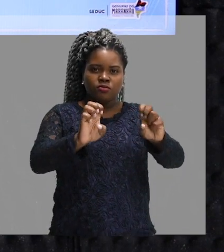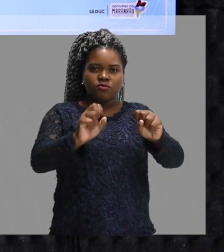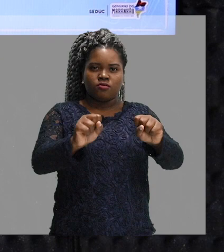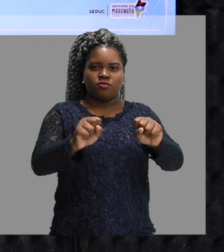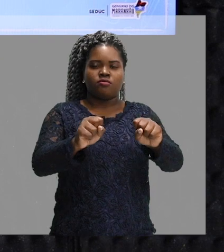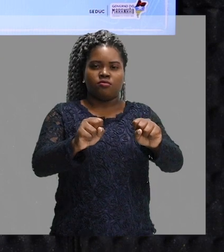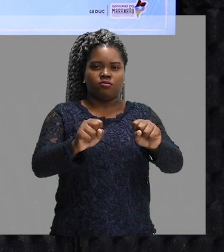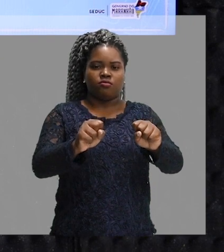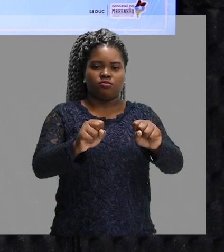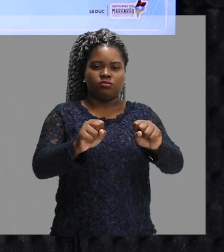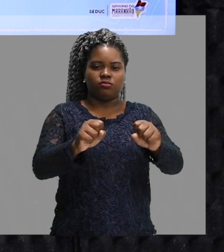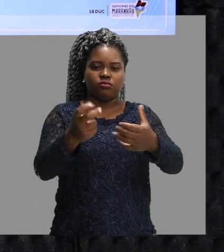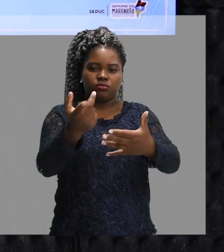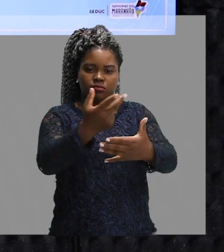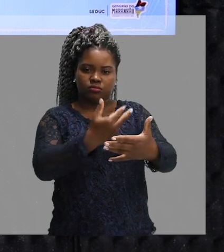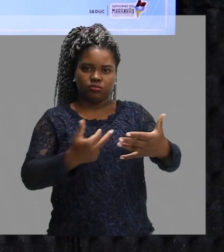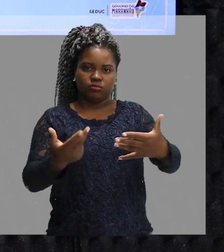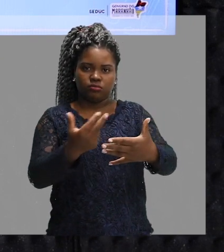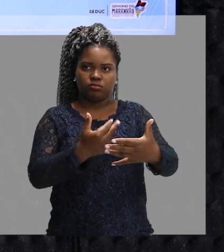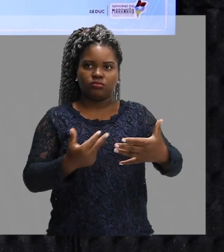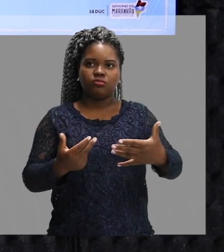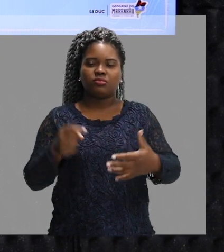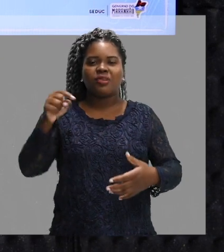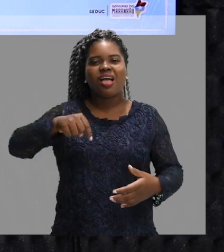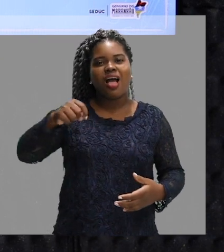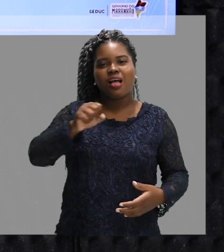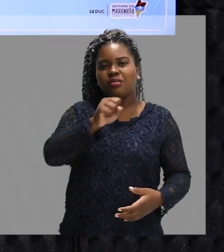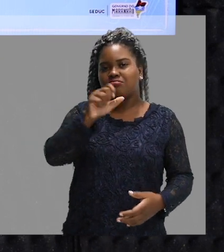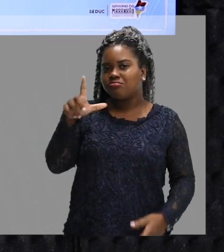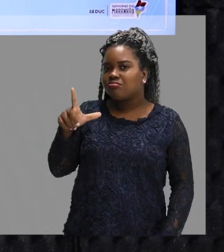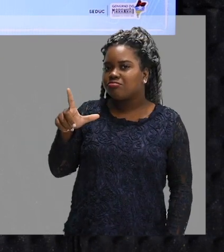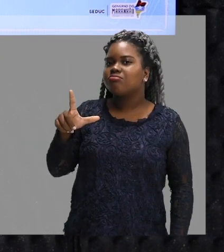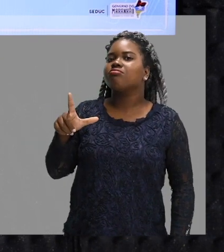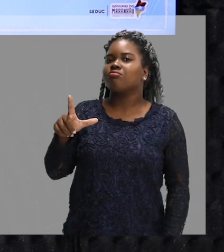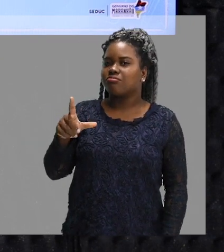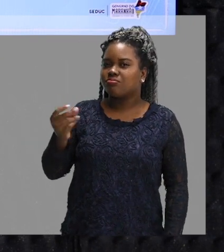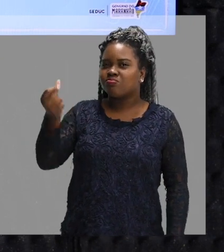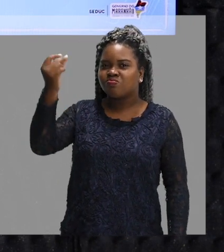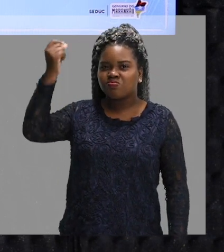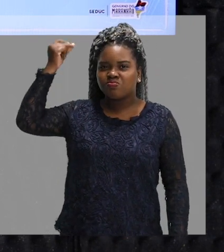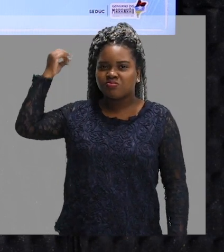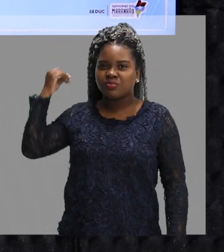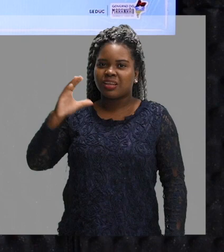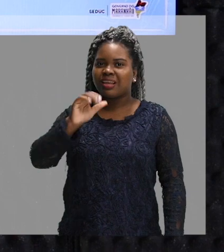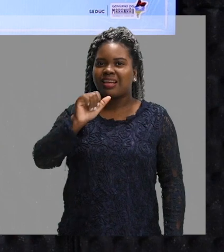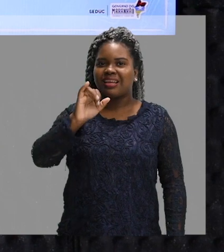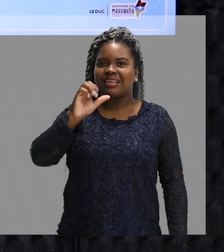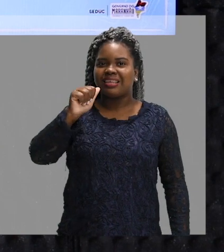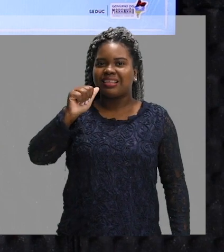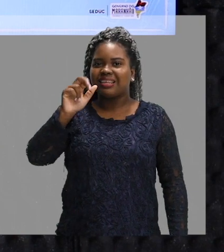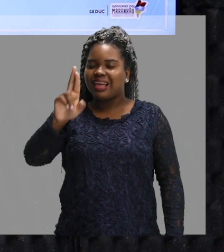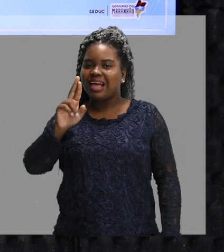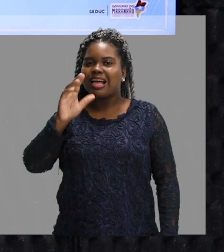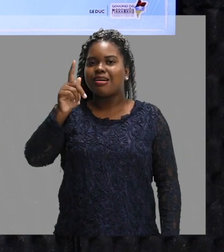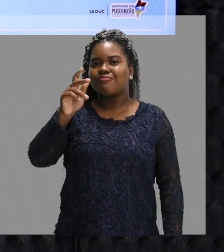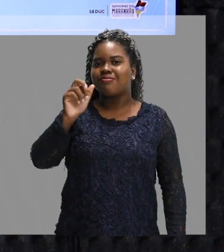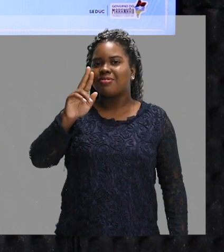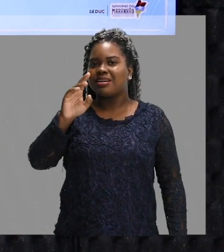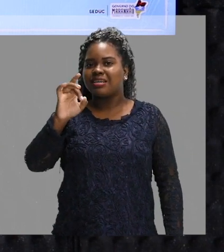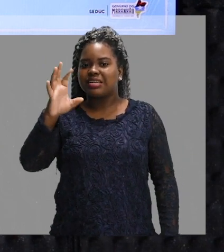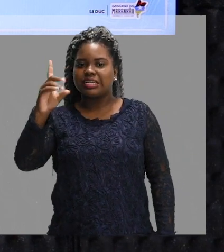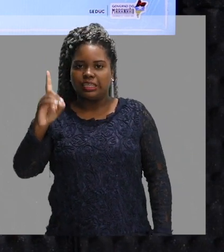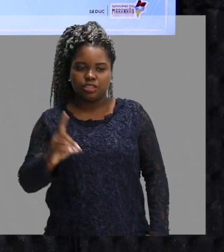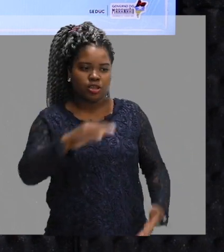durante o processo de secagem se pintava por cima. Aqui em São Luís, há algum tempo atrás, a gente chamava de caiar a parede. Rebocava a parede